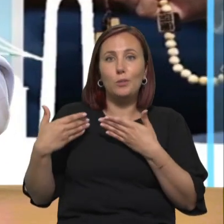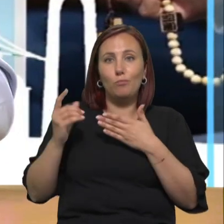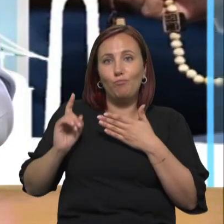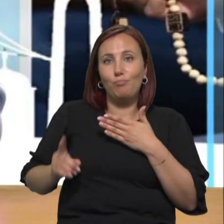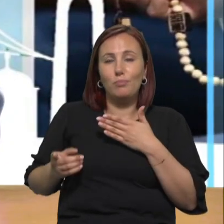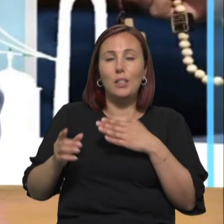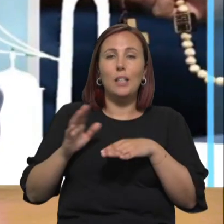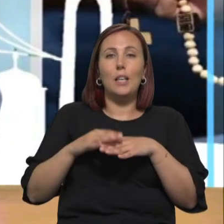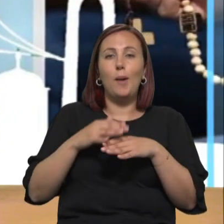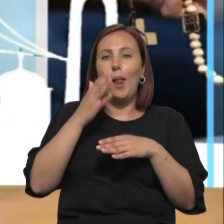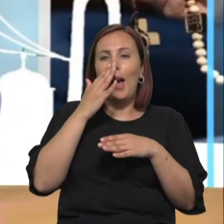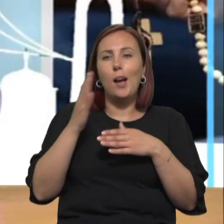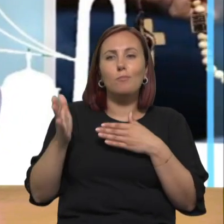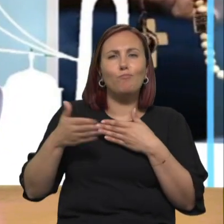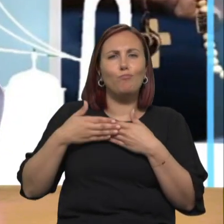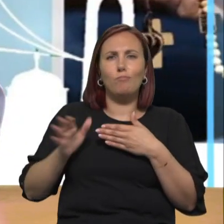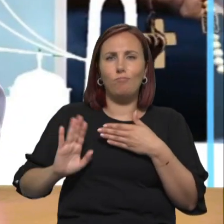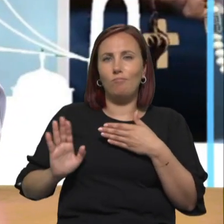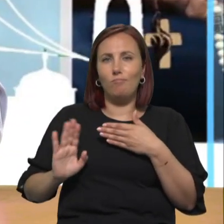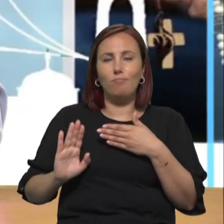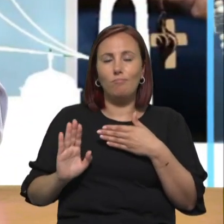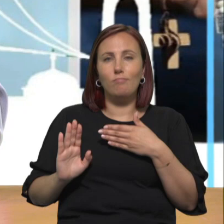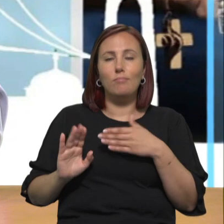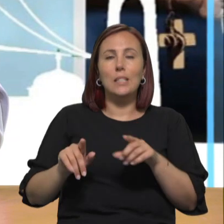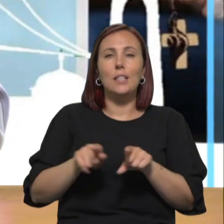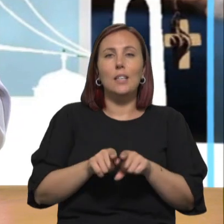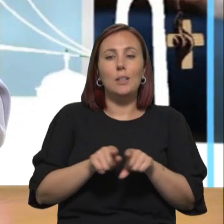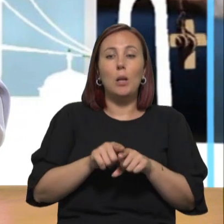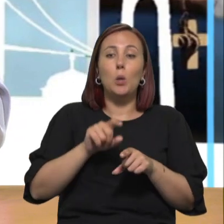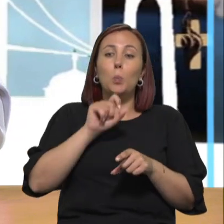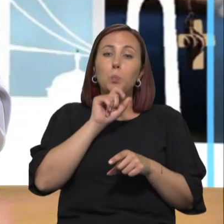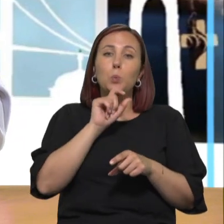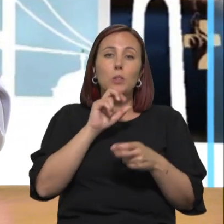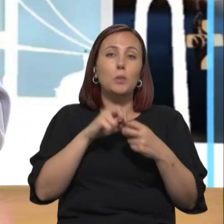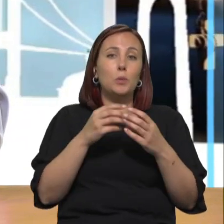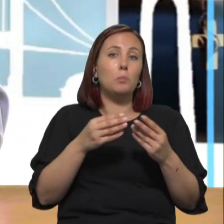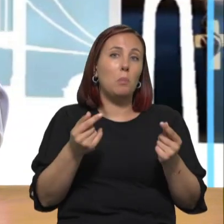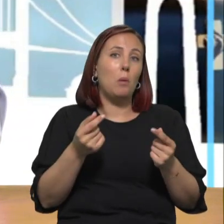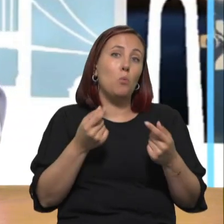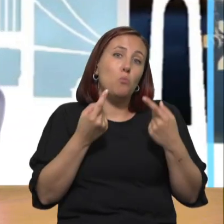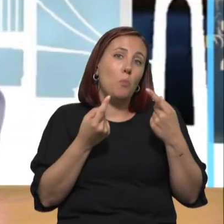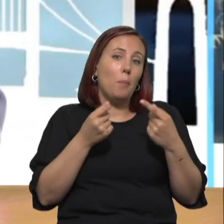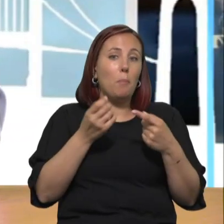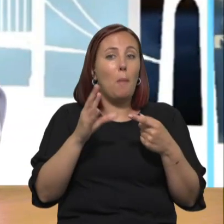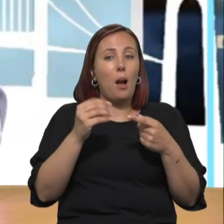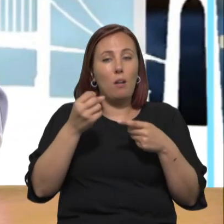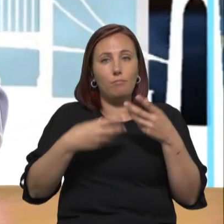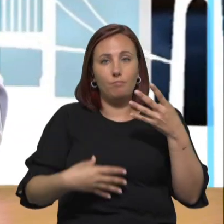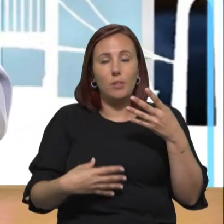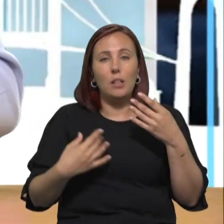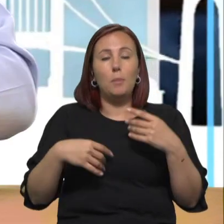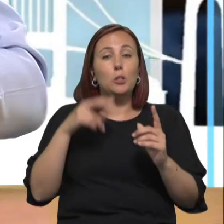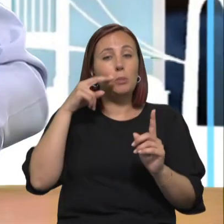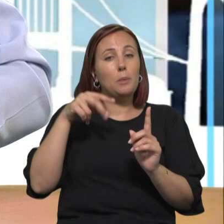há que não lhe fechar a porta, pode vir a ser algum tipo de solução, mas de facto defendemos essa perspectiva, que